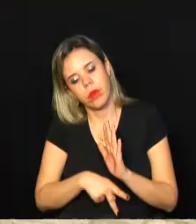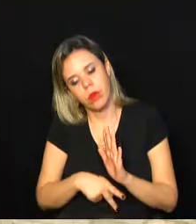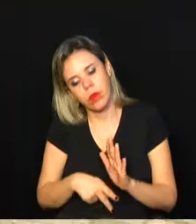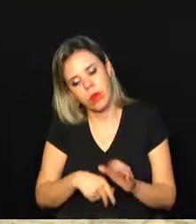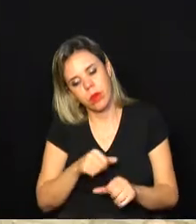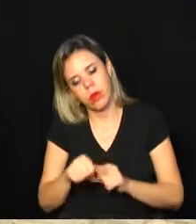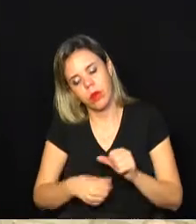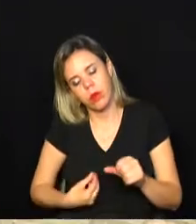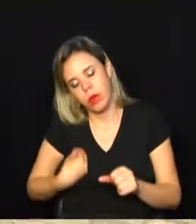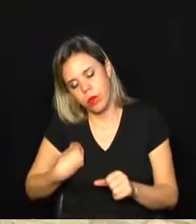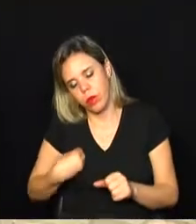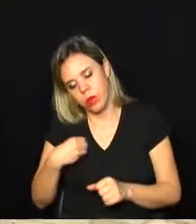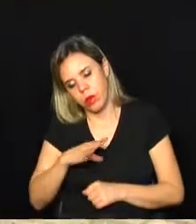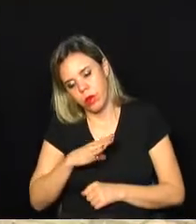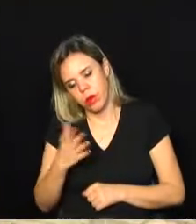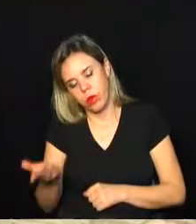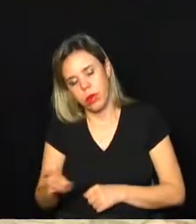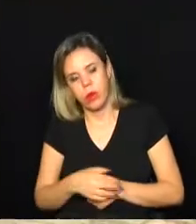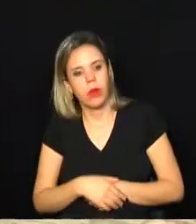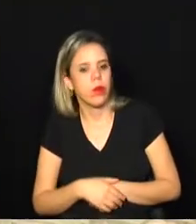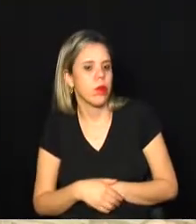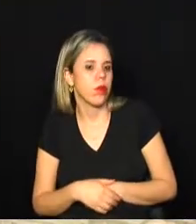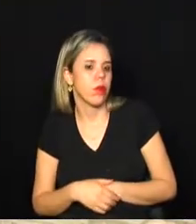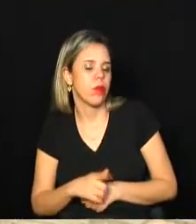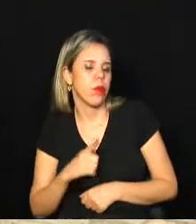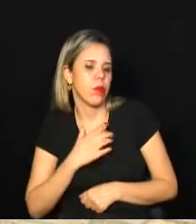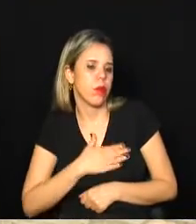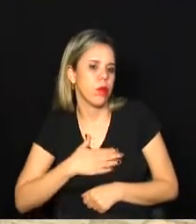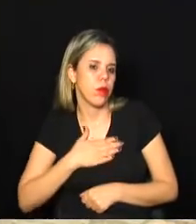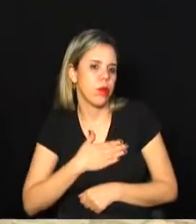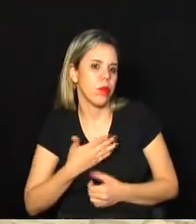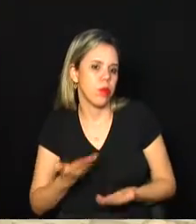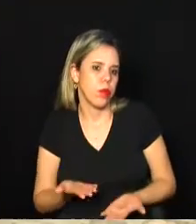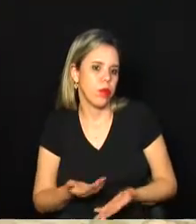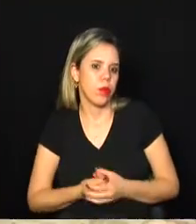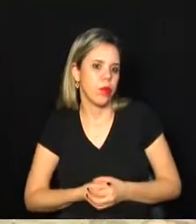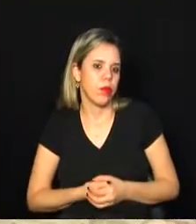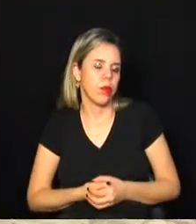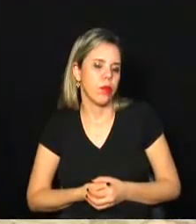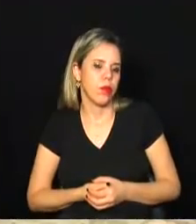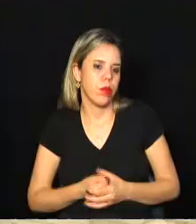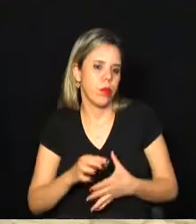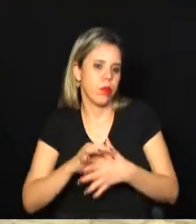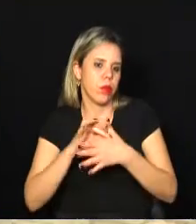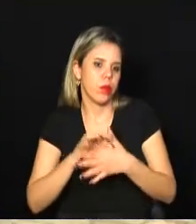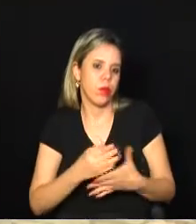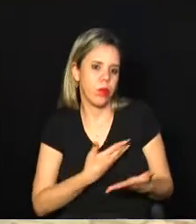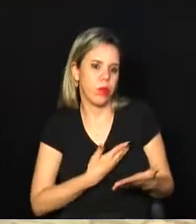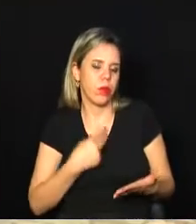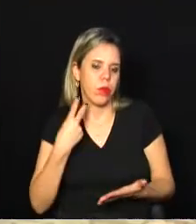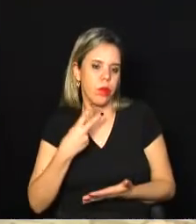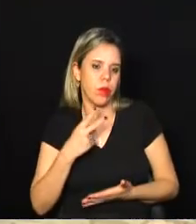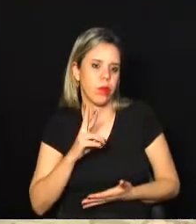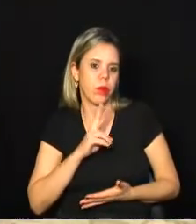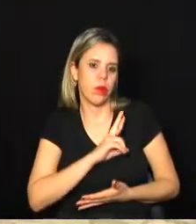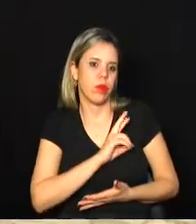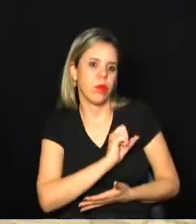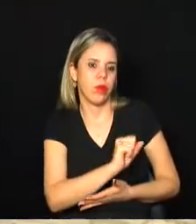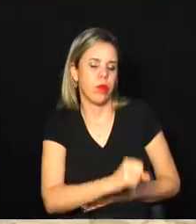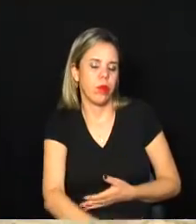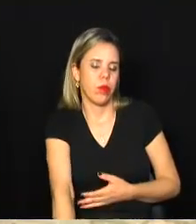impacta na vida da cidade olha eu tive o prazer inclusive com o nosso líder de governo o vereador rotina